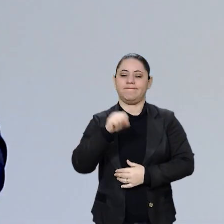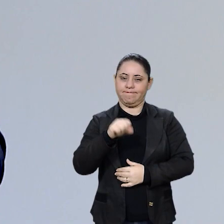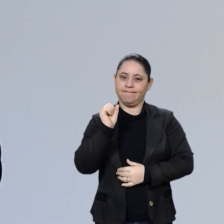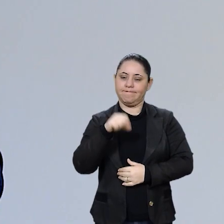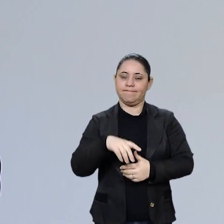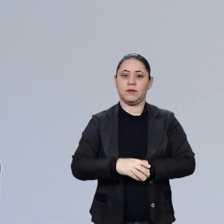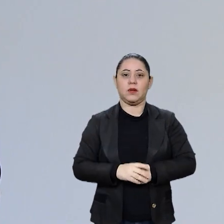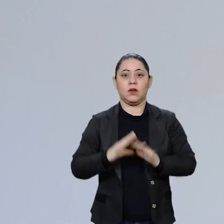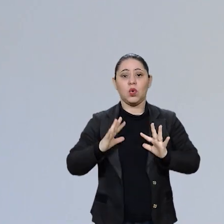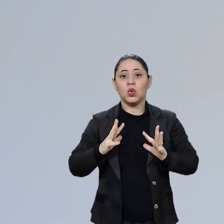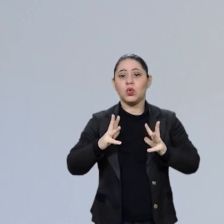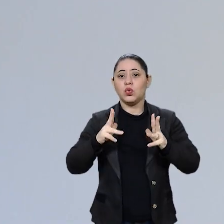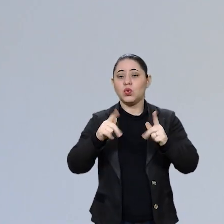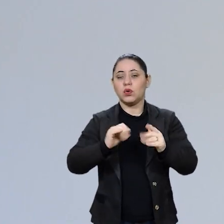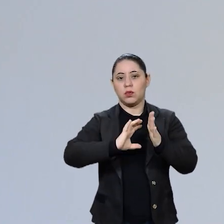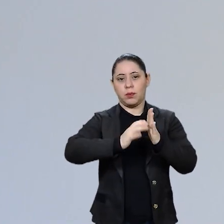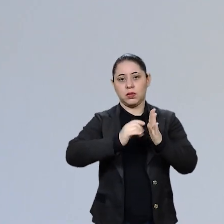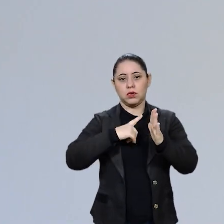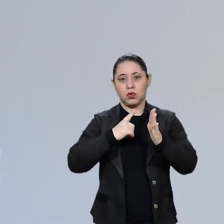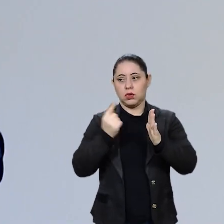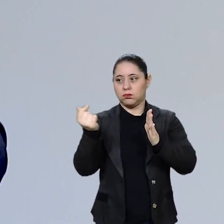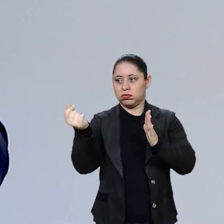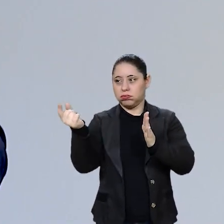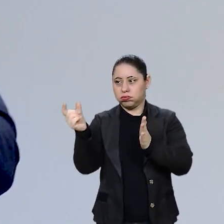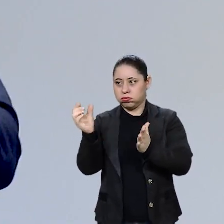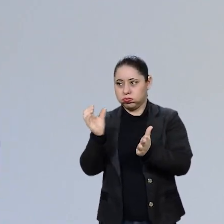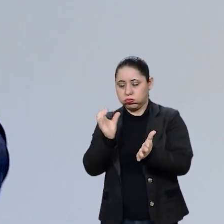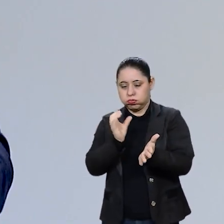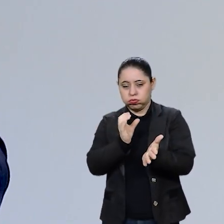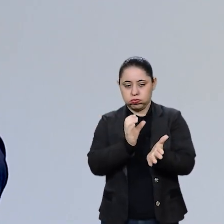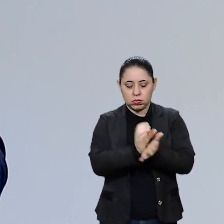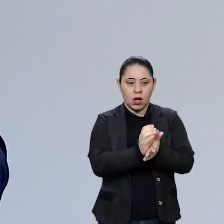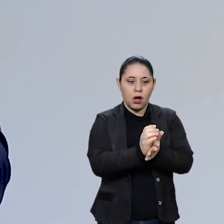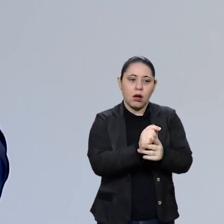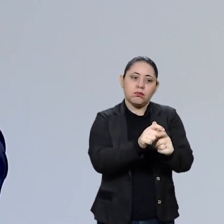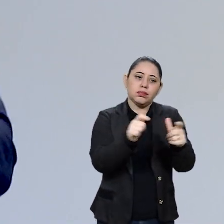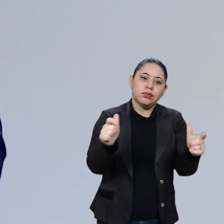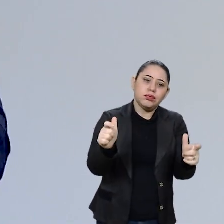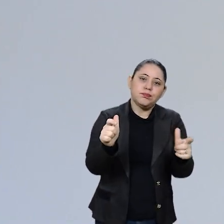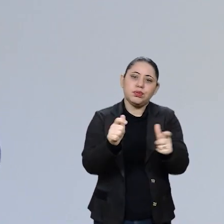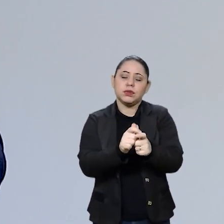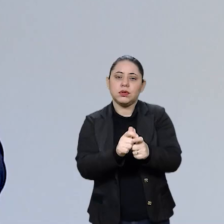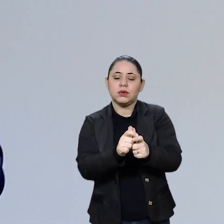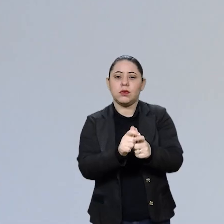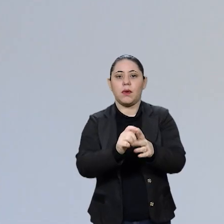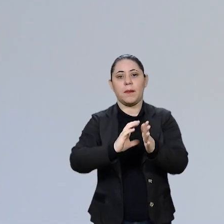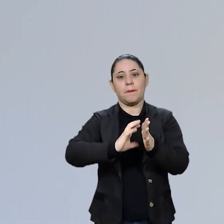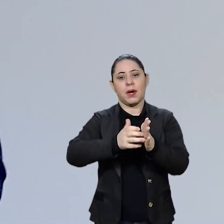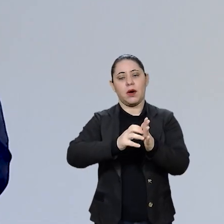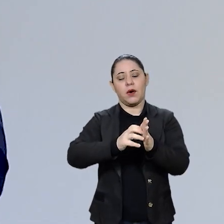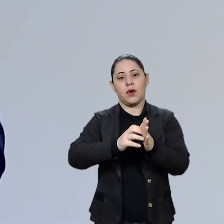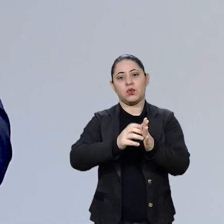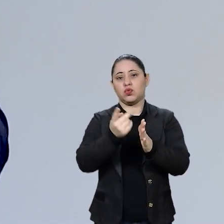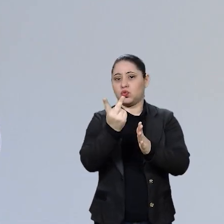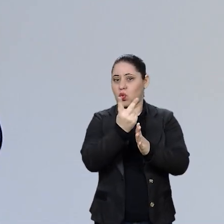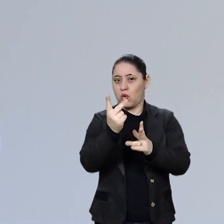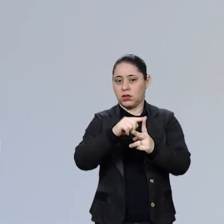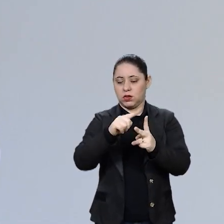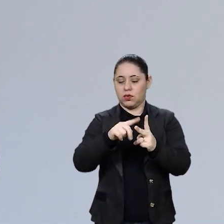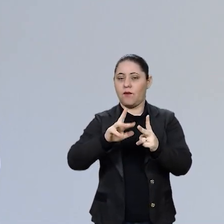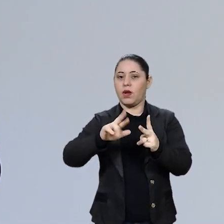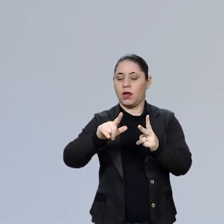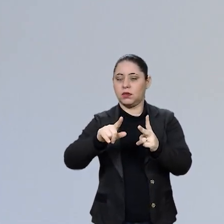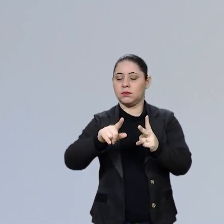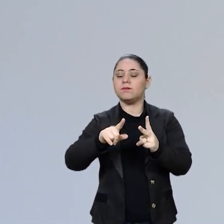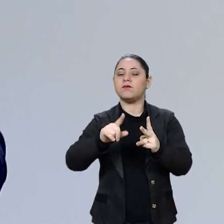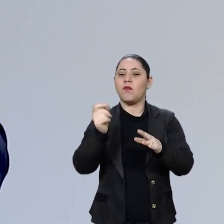menos, tanto do fundo partidário quanto do FEFEC. Só que isso não é para ser gasto a seu bel... Não deveria, né? Para ser gasto a seu